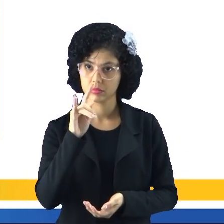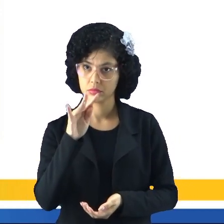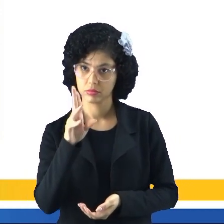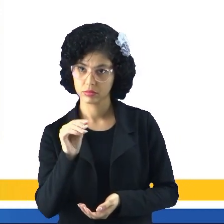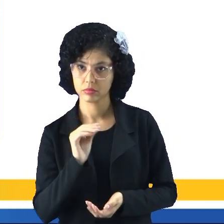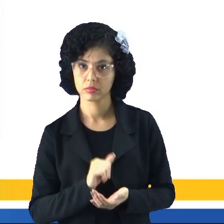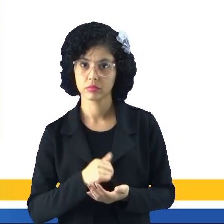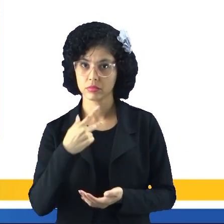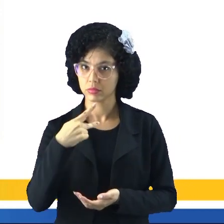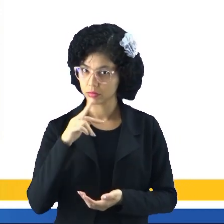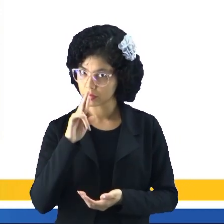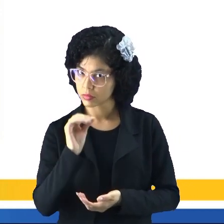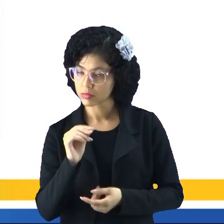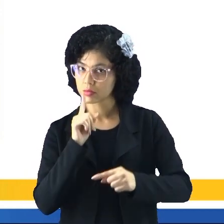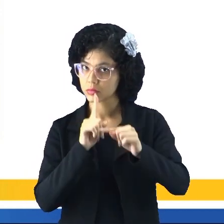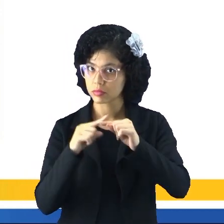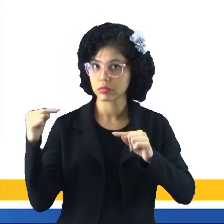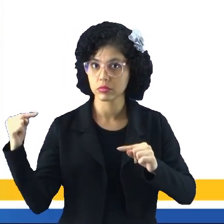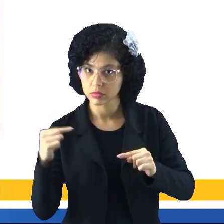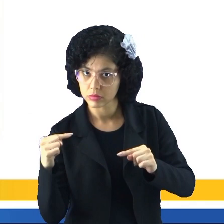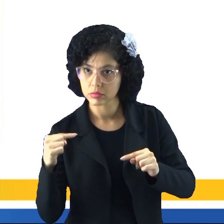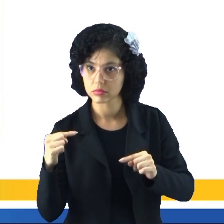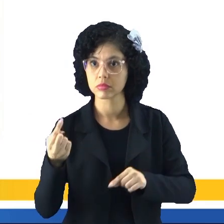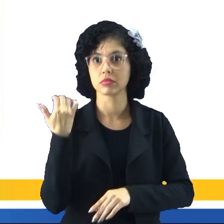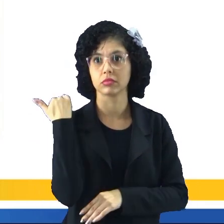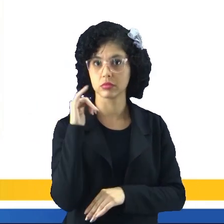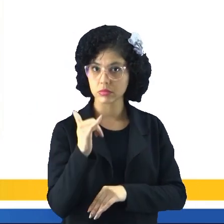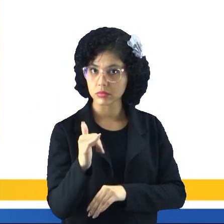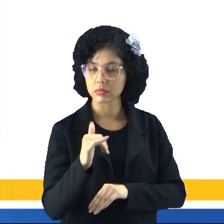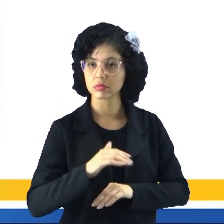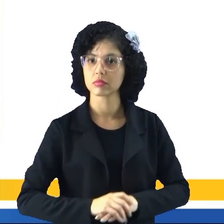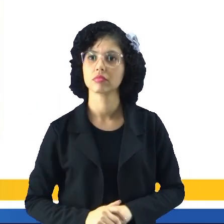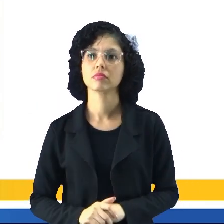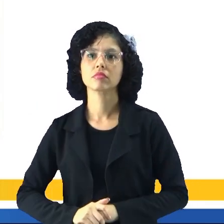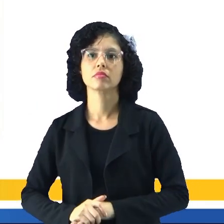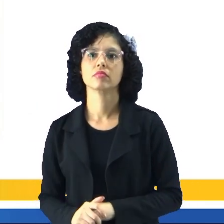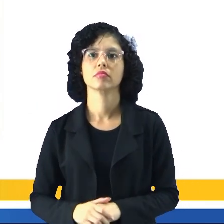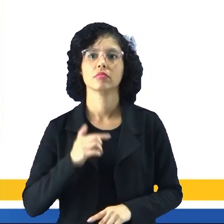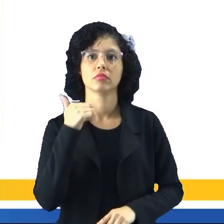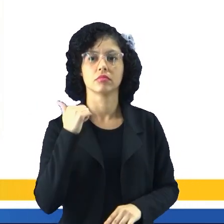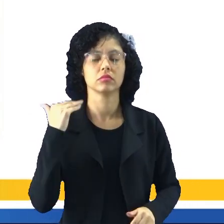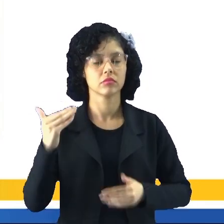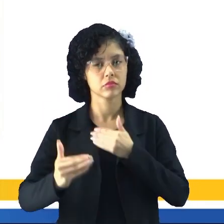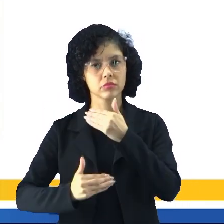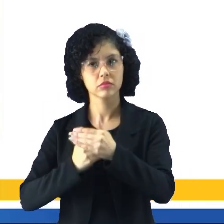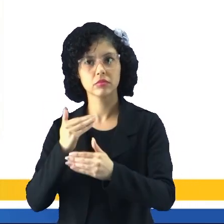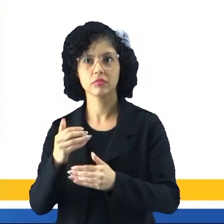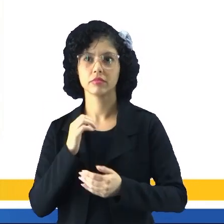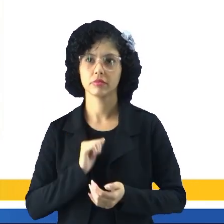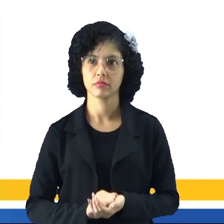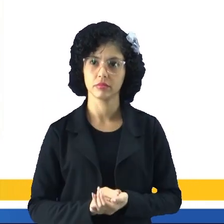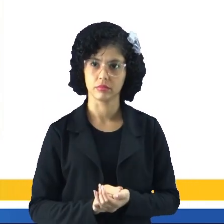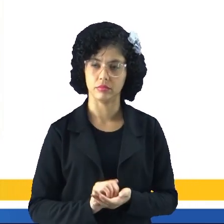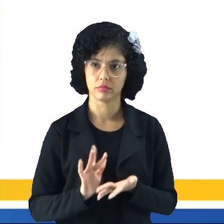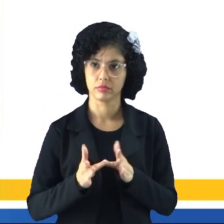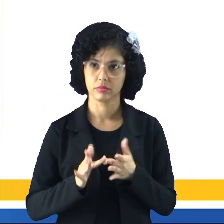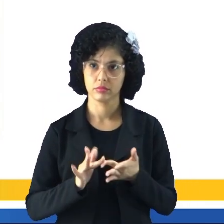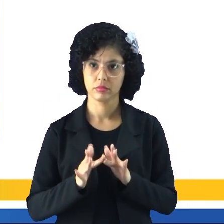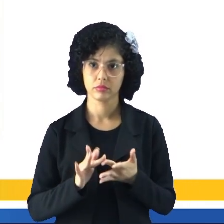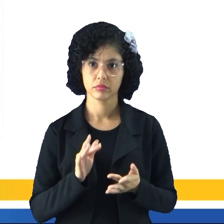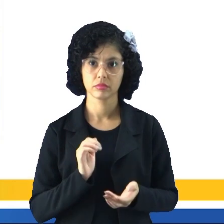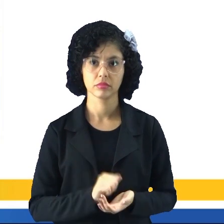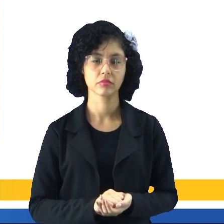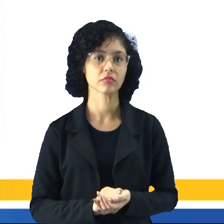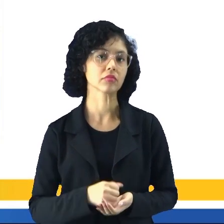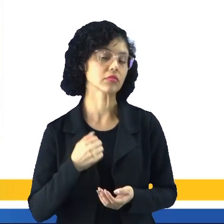é passagem de prótons nem passagem de nêutrons. Segundo processo de eletrização é eletrização por contato.